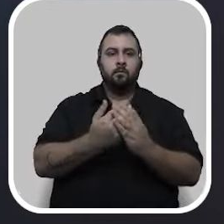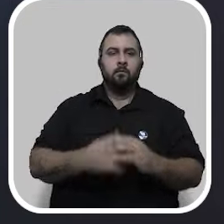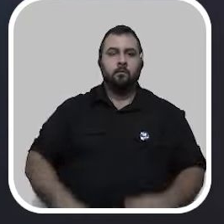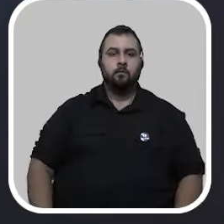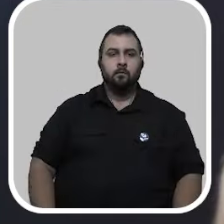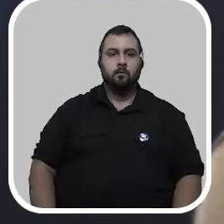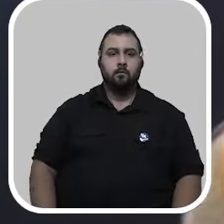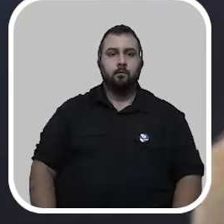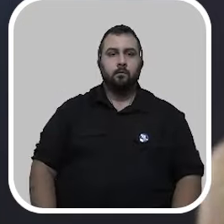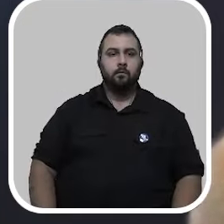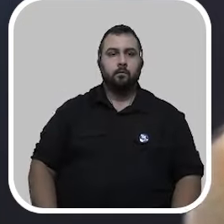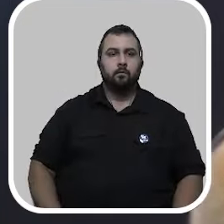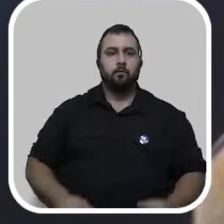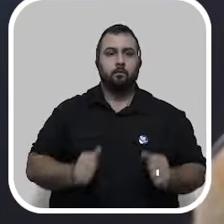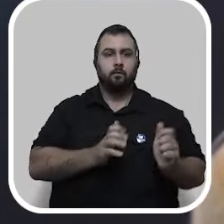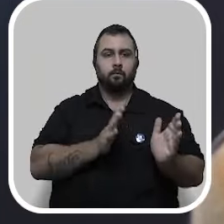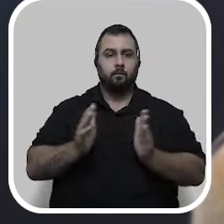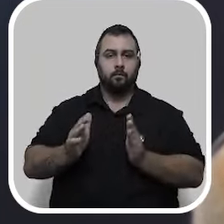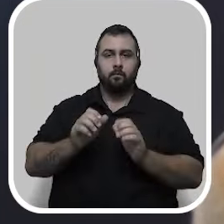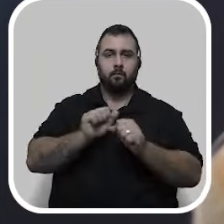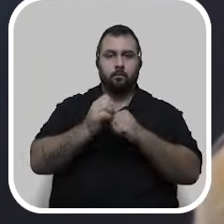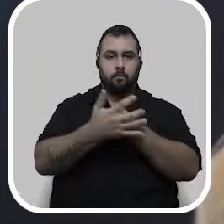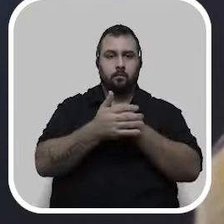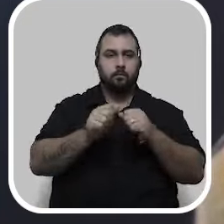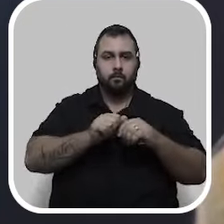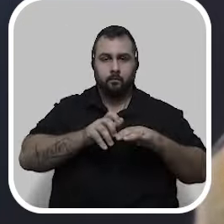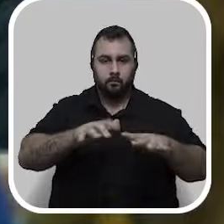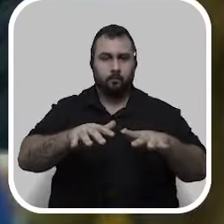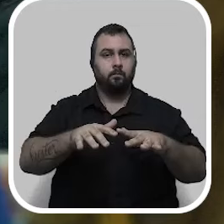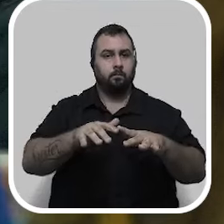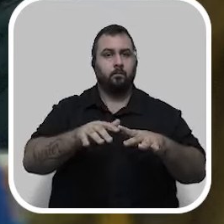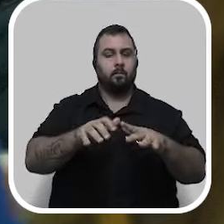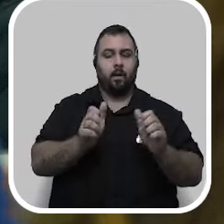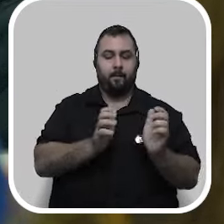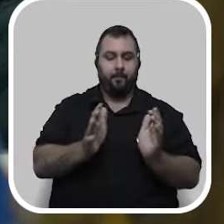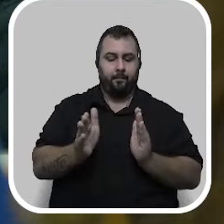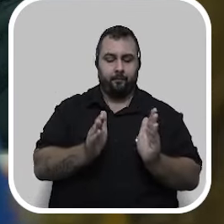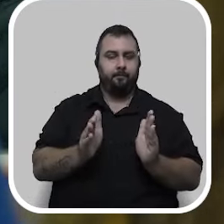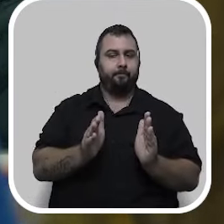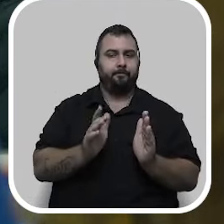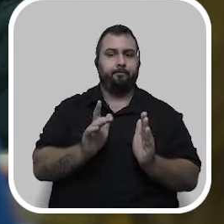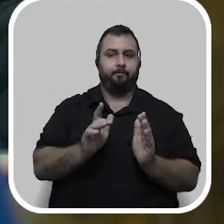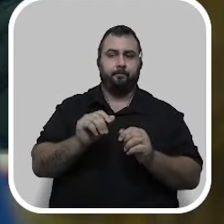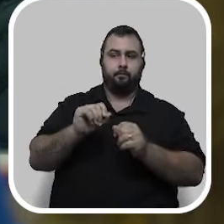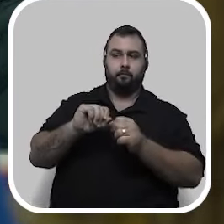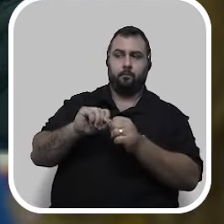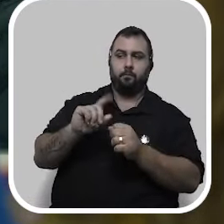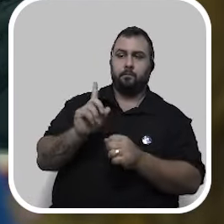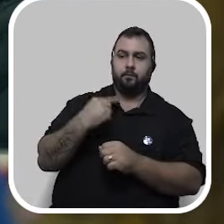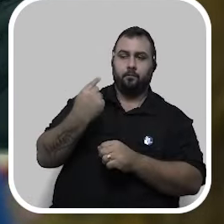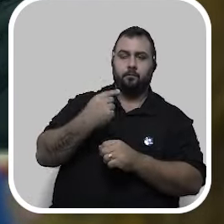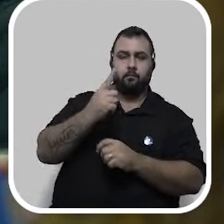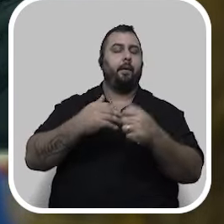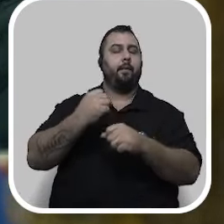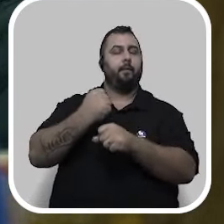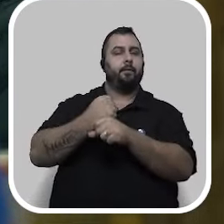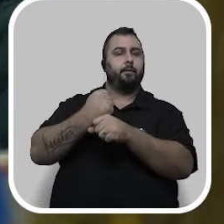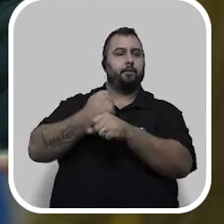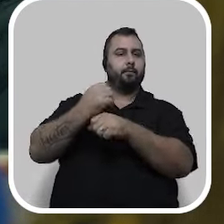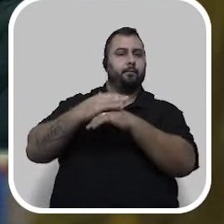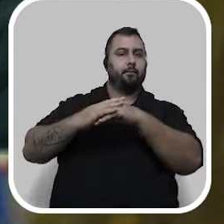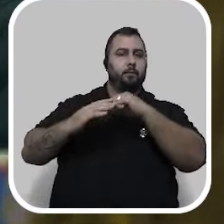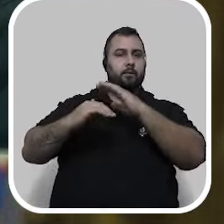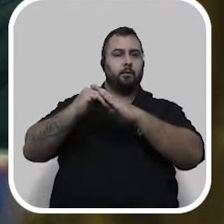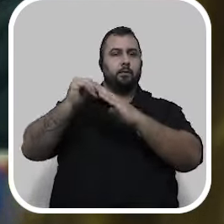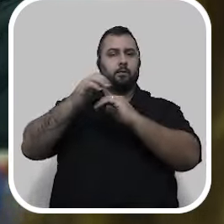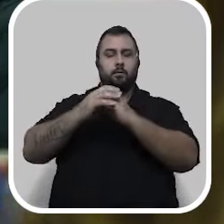entende que esse período pandêmico fez com que a gente exercitasse a nossa criatividade né na verdade